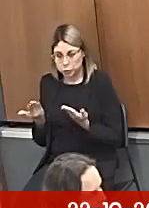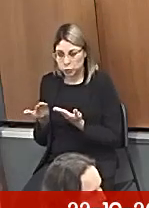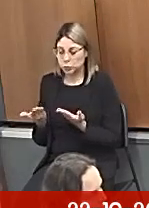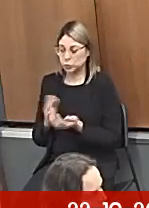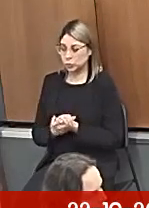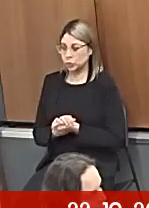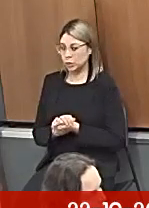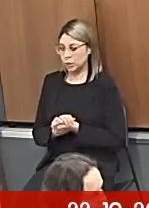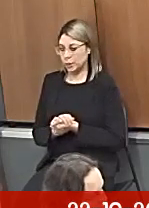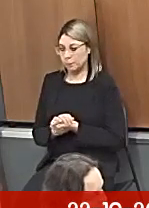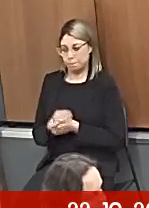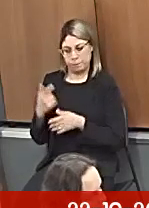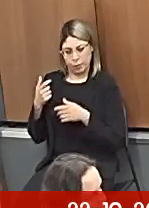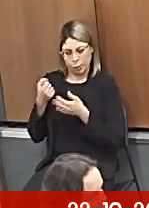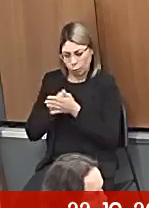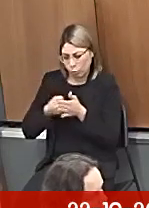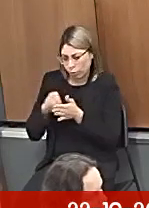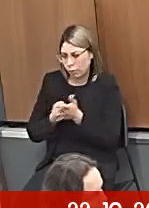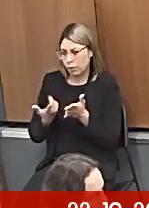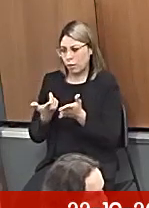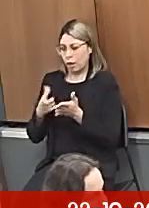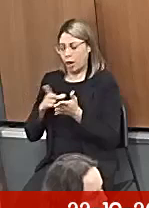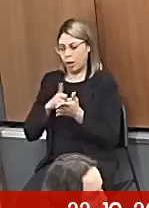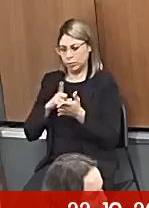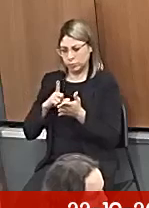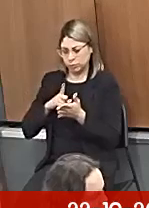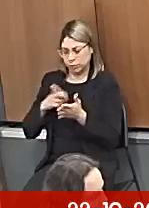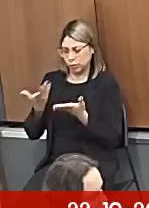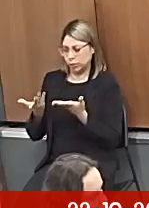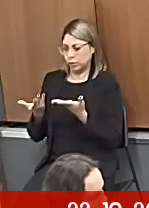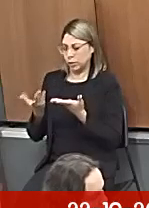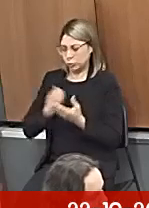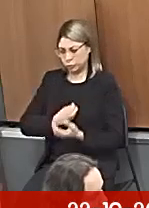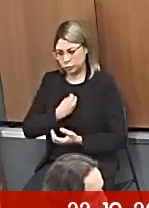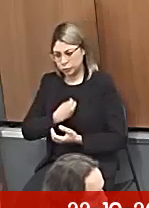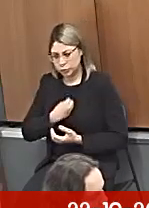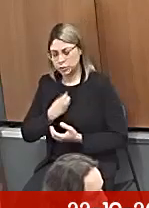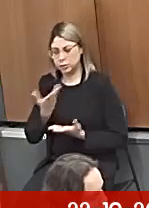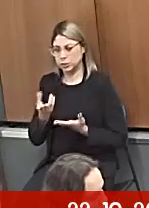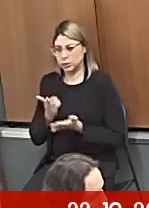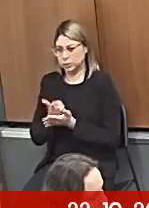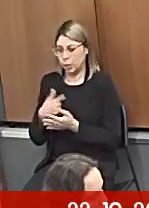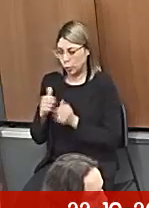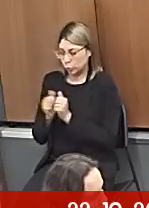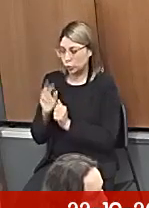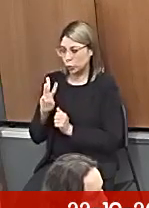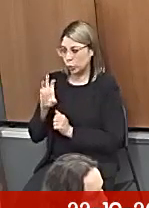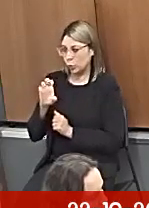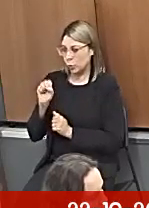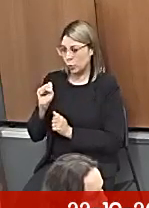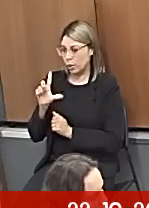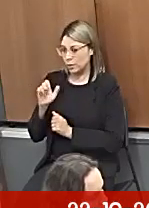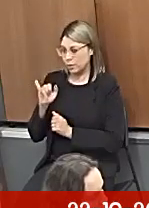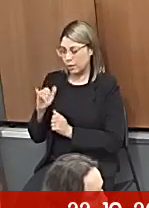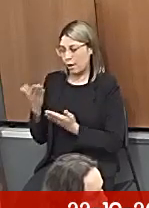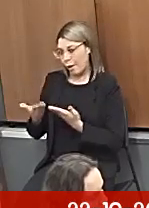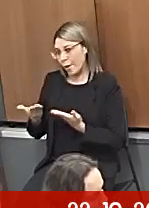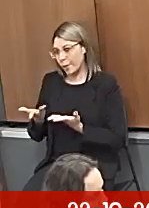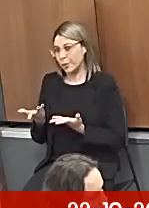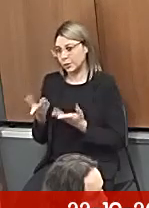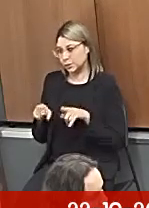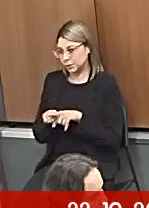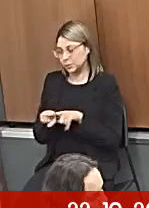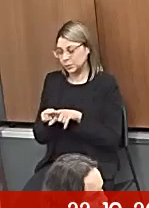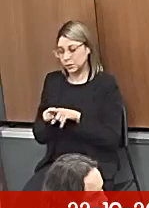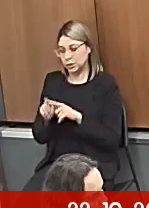tem de militar, ter uma trajetória de militância, como eu e o Wesley tivemos, e agora numa posição dentro